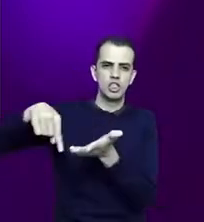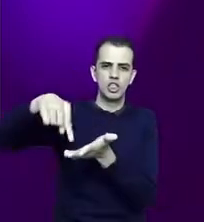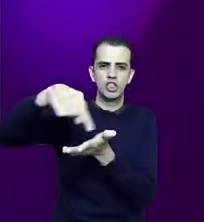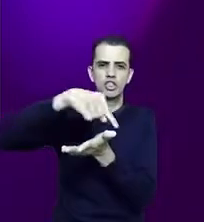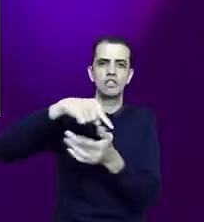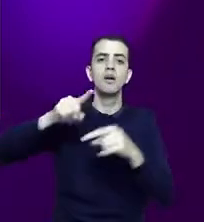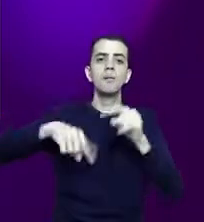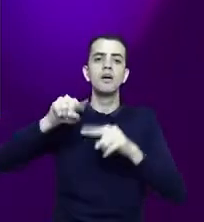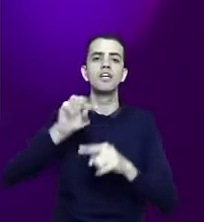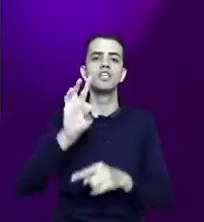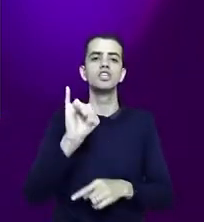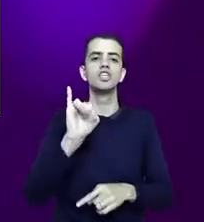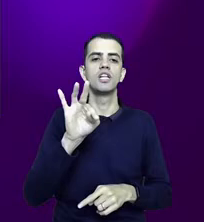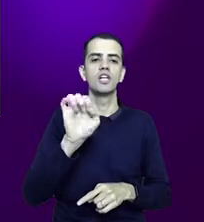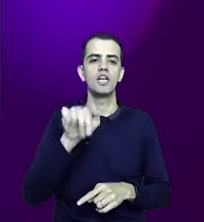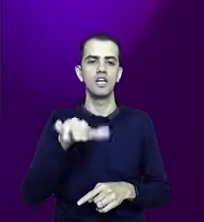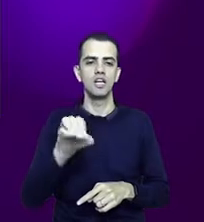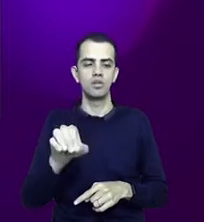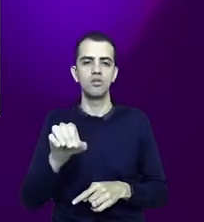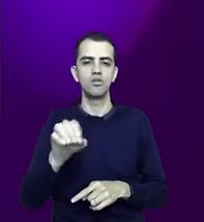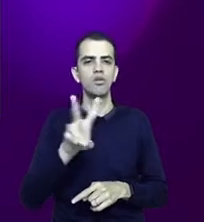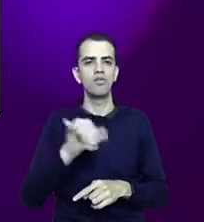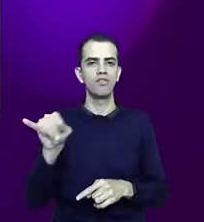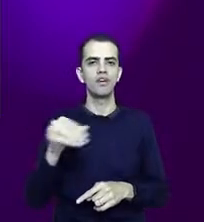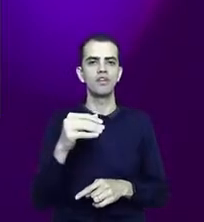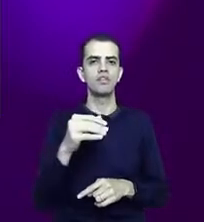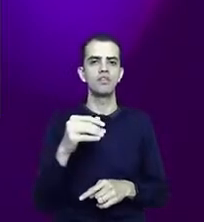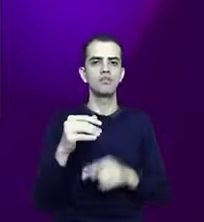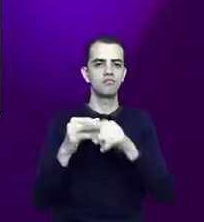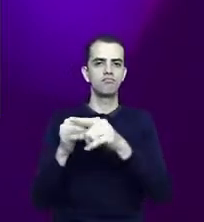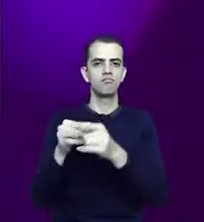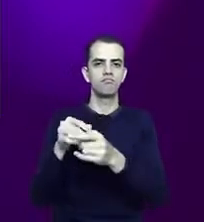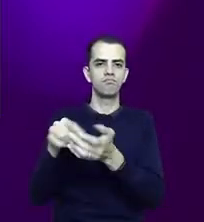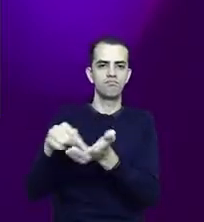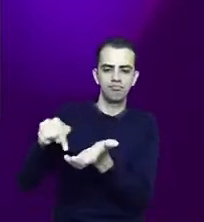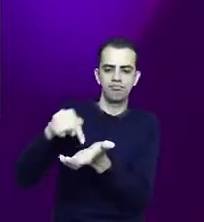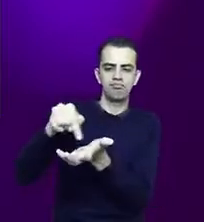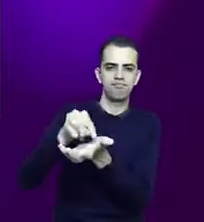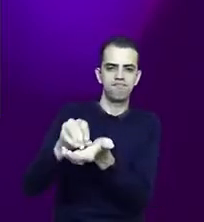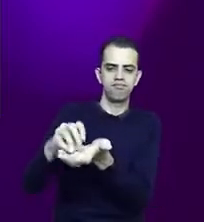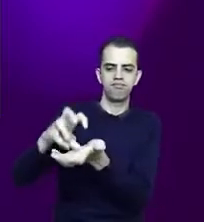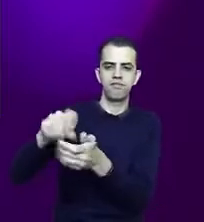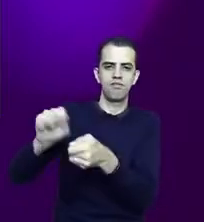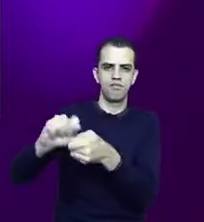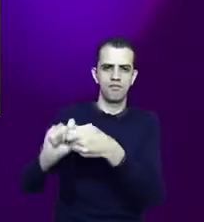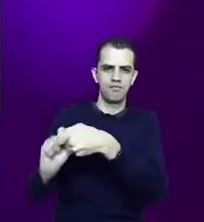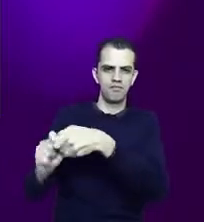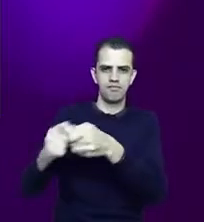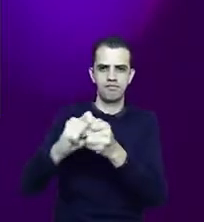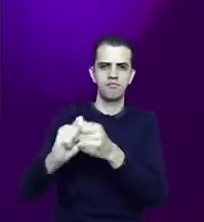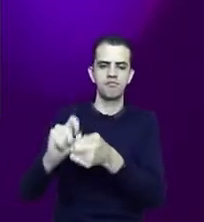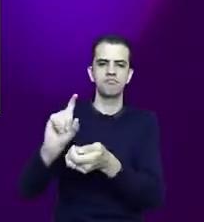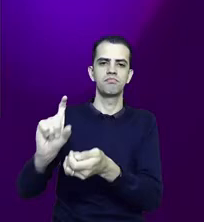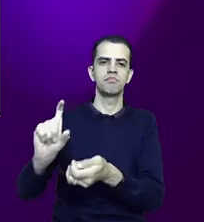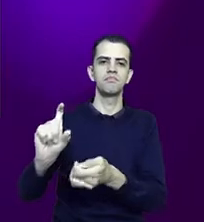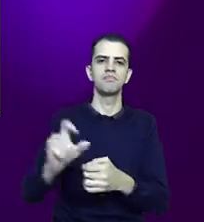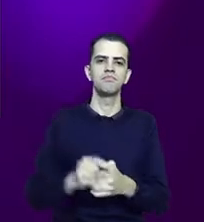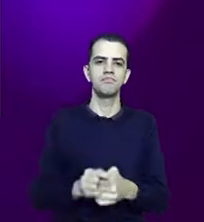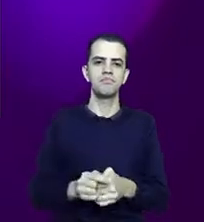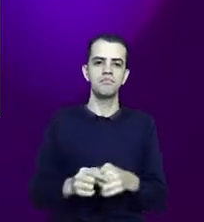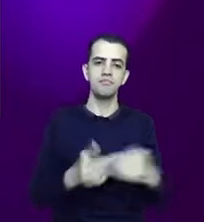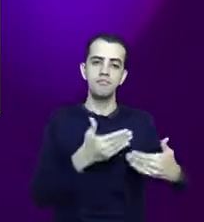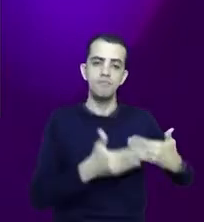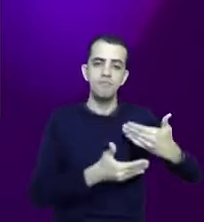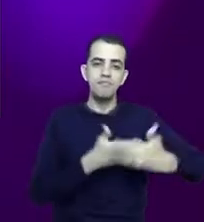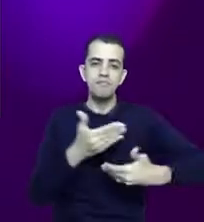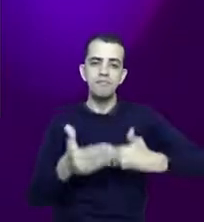ser, logicamente, impressa na impressora adequada para isso. Então, aqui toda a sequência do planejamento, como